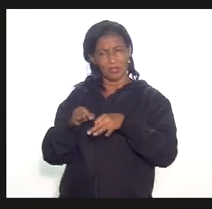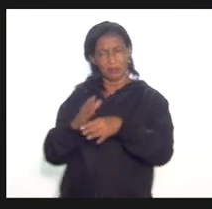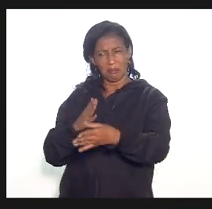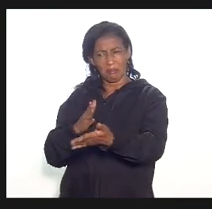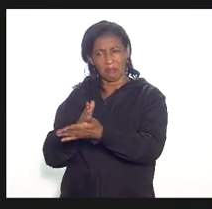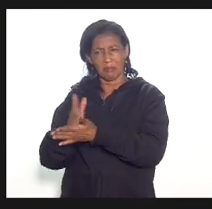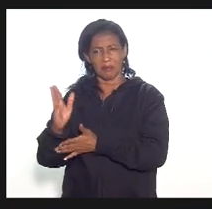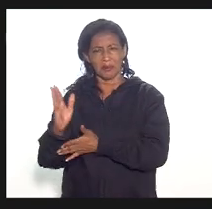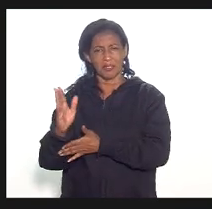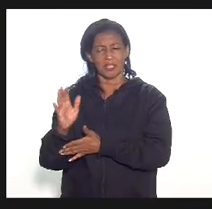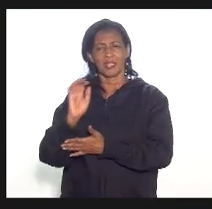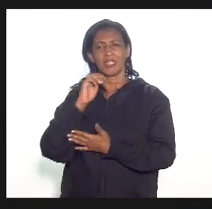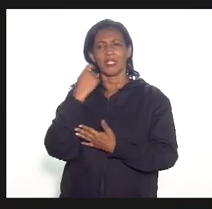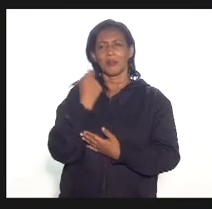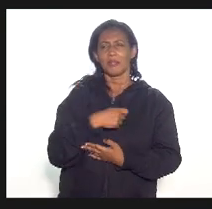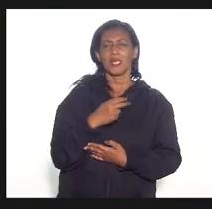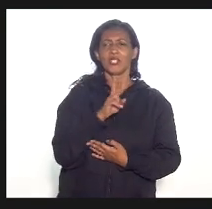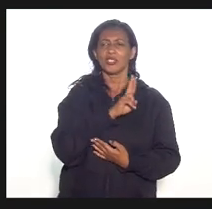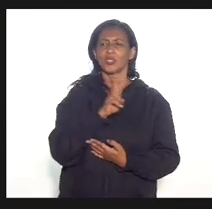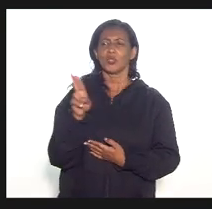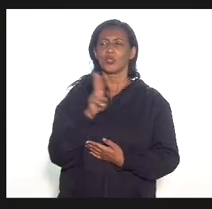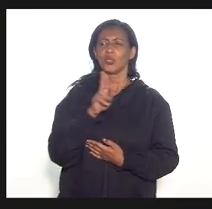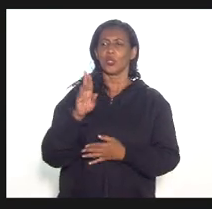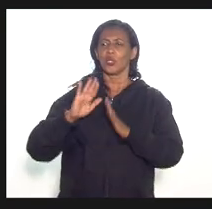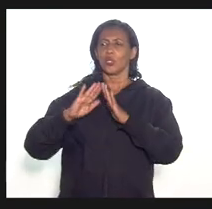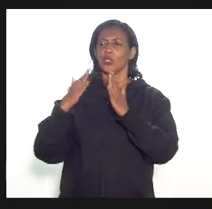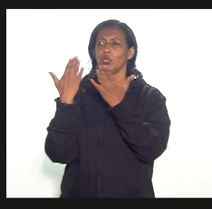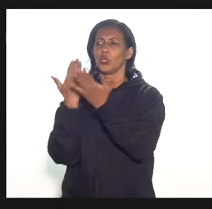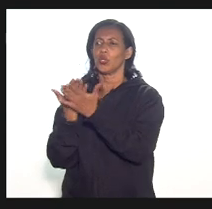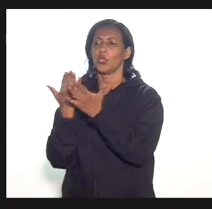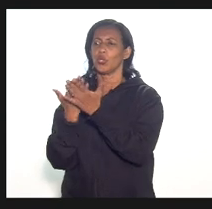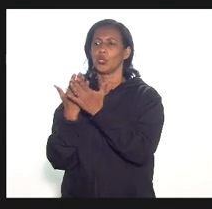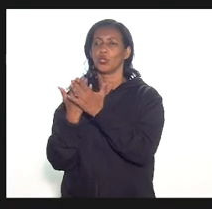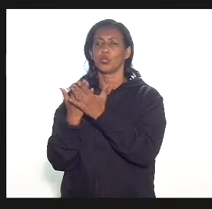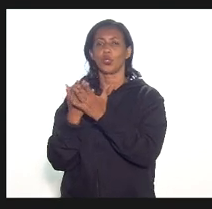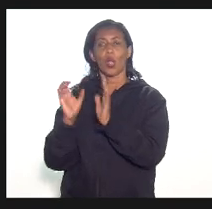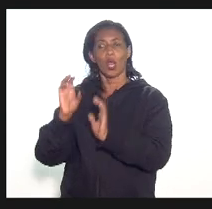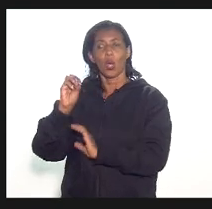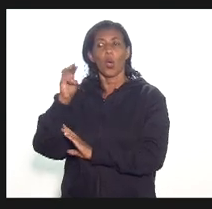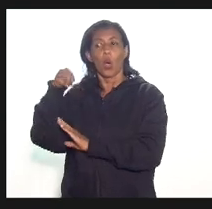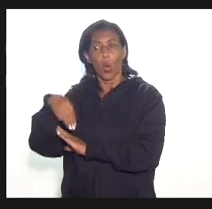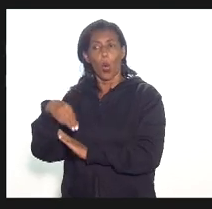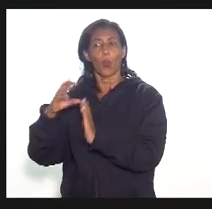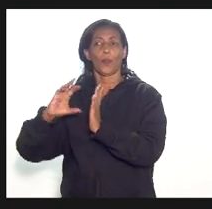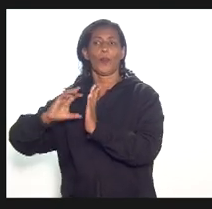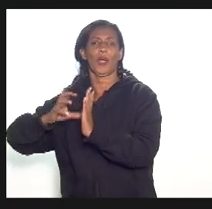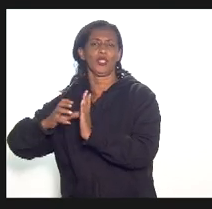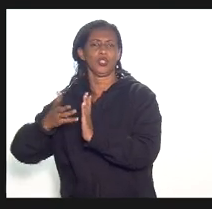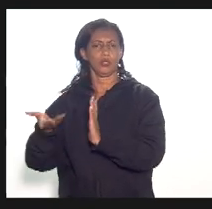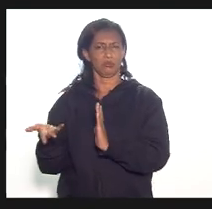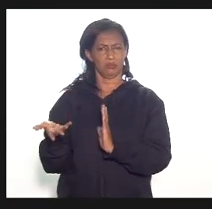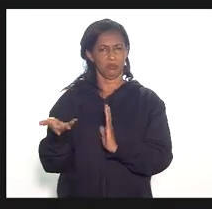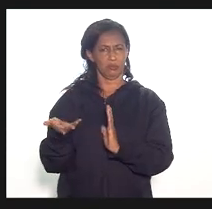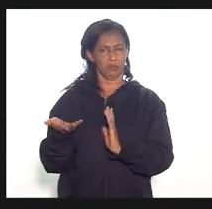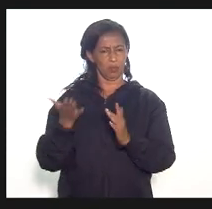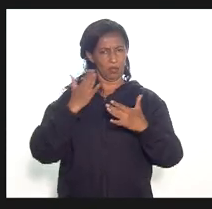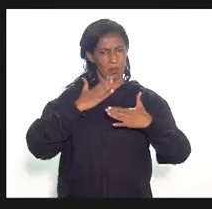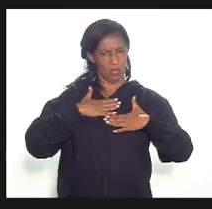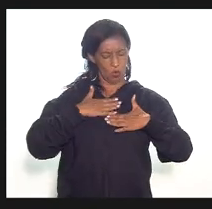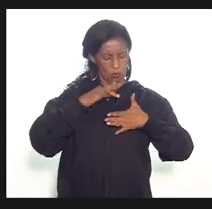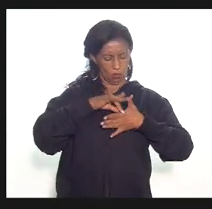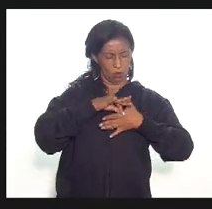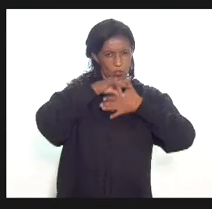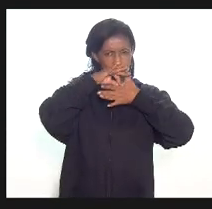deveria se chamar projeto escola com partido coube a mim como líder do